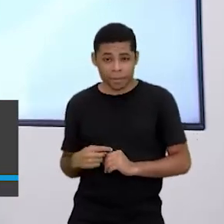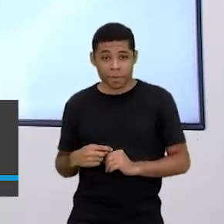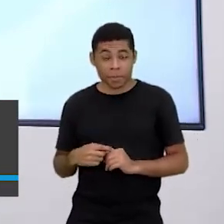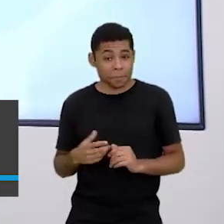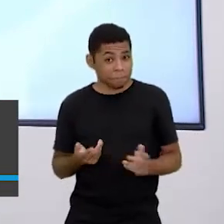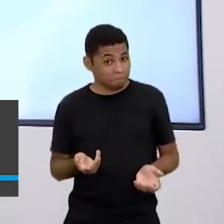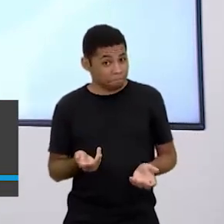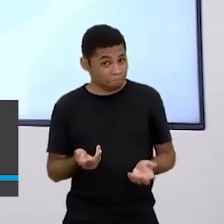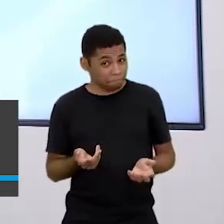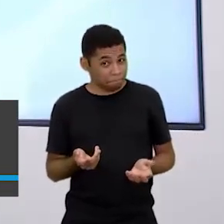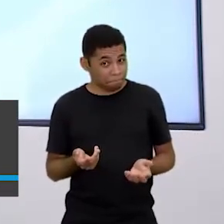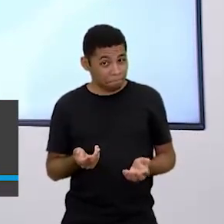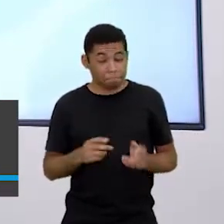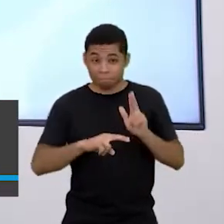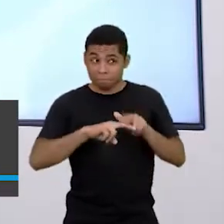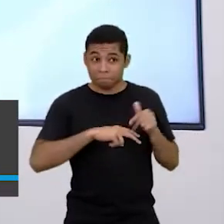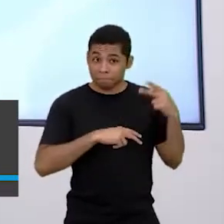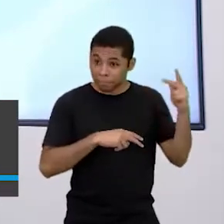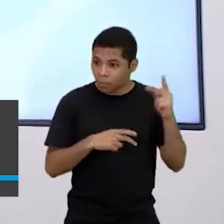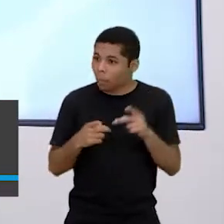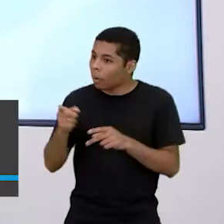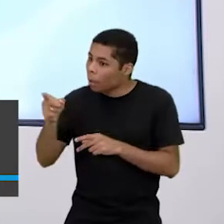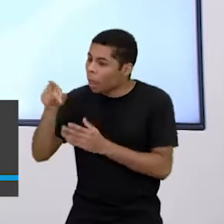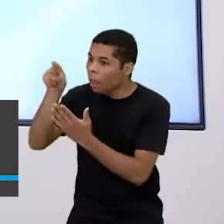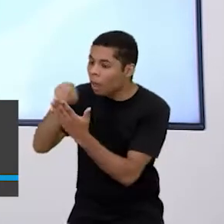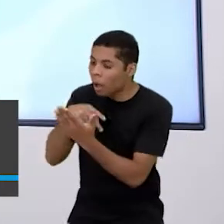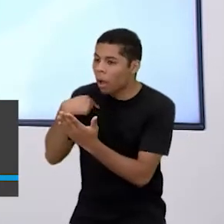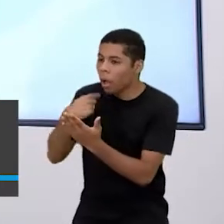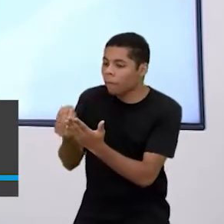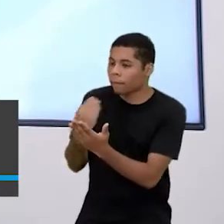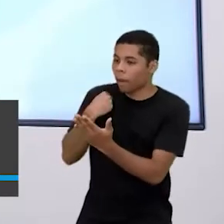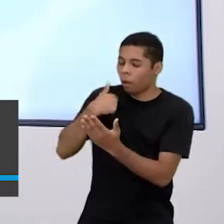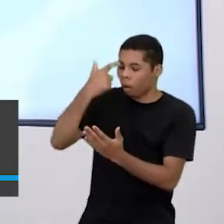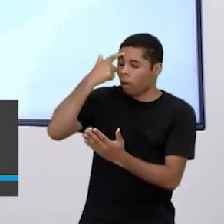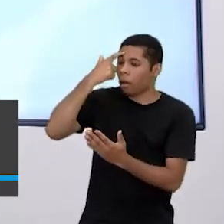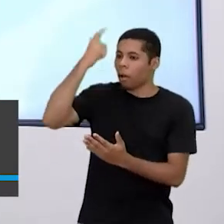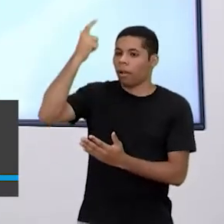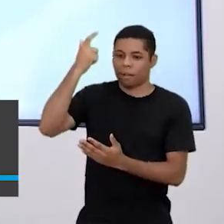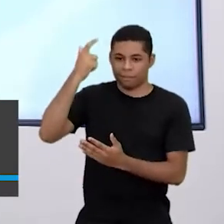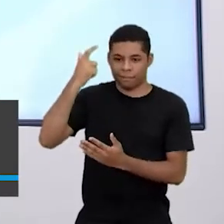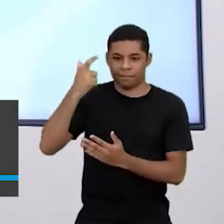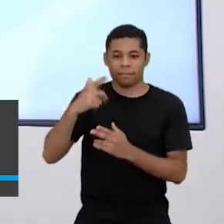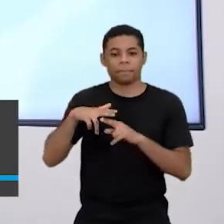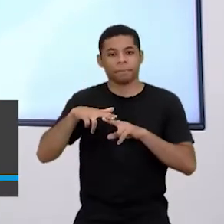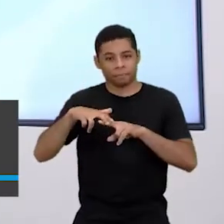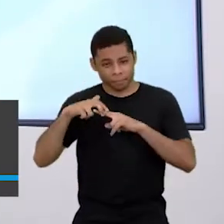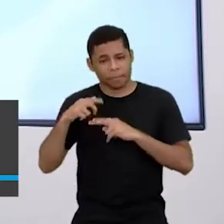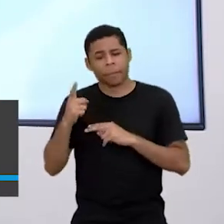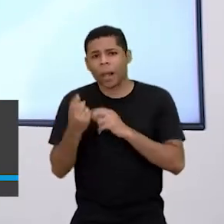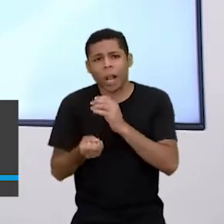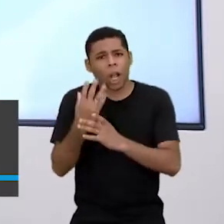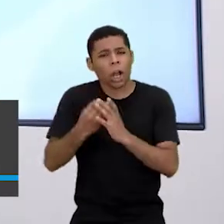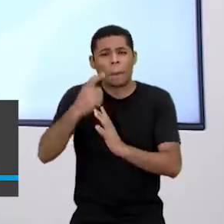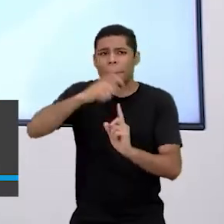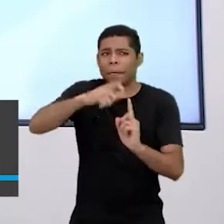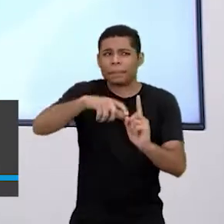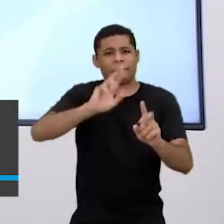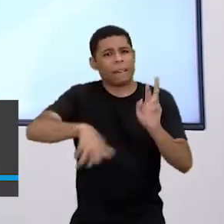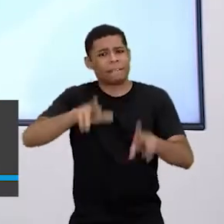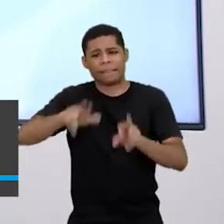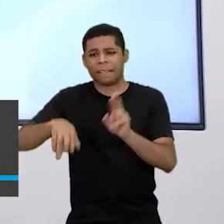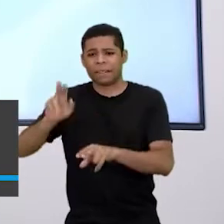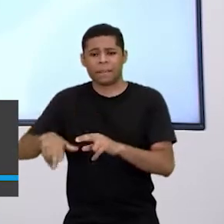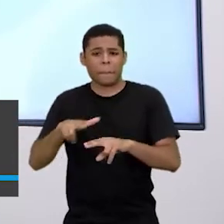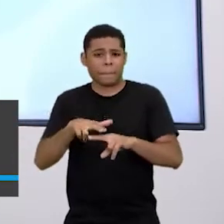você consegue ver ali que que você tem para a criação, né? Ele criou tantas personagens, às vezes